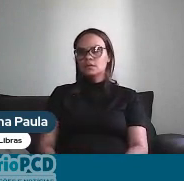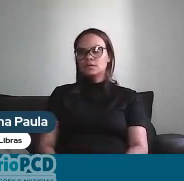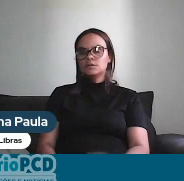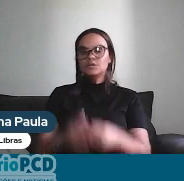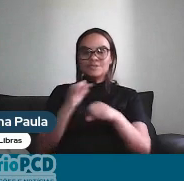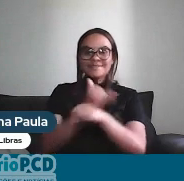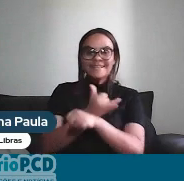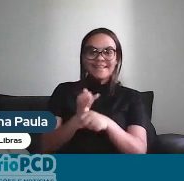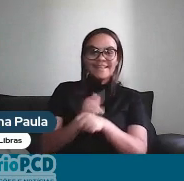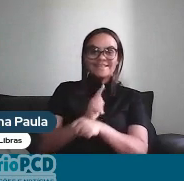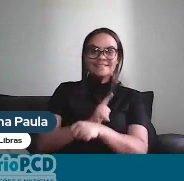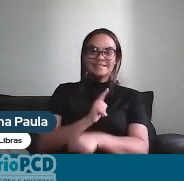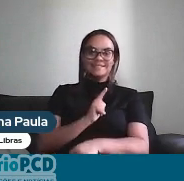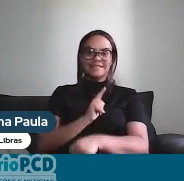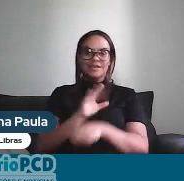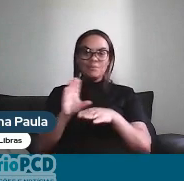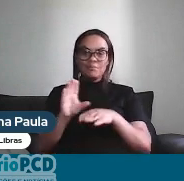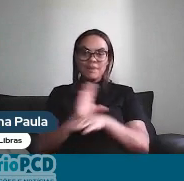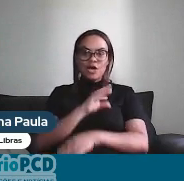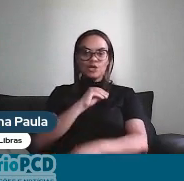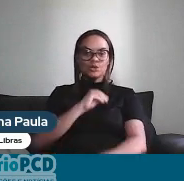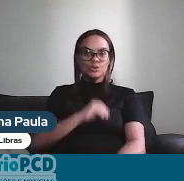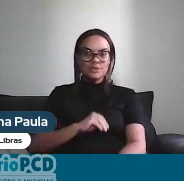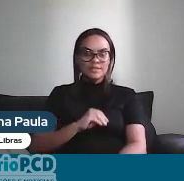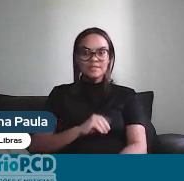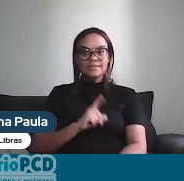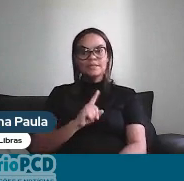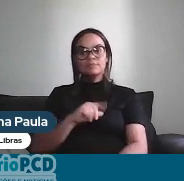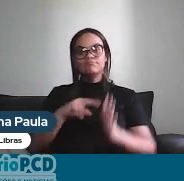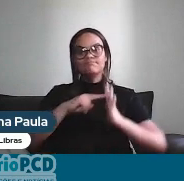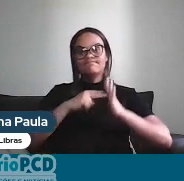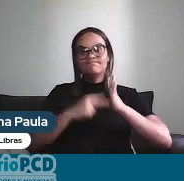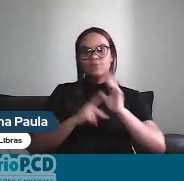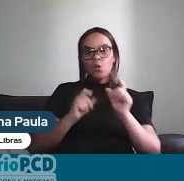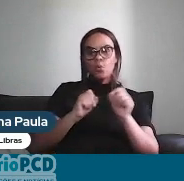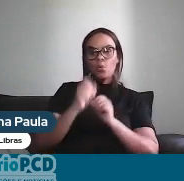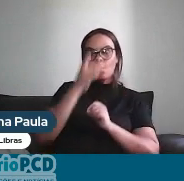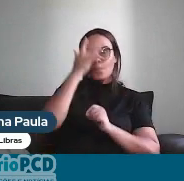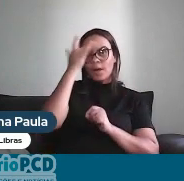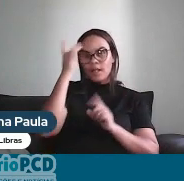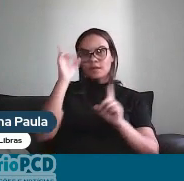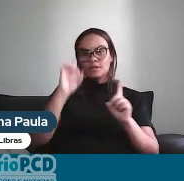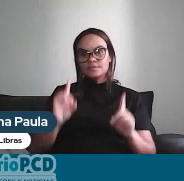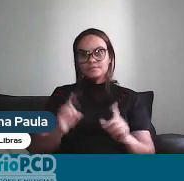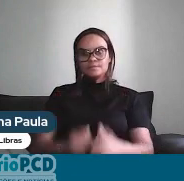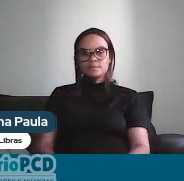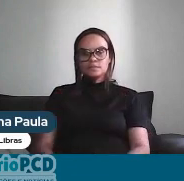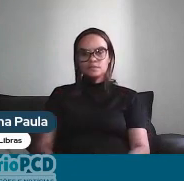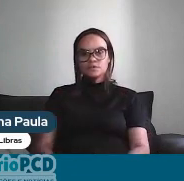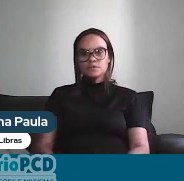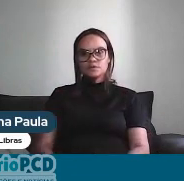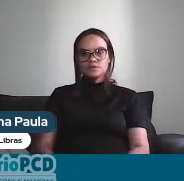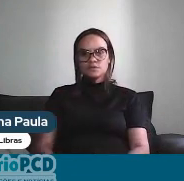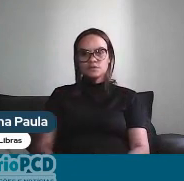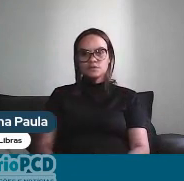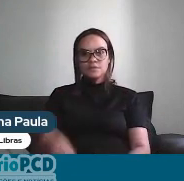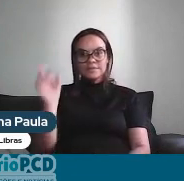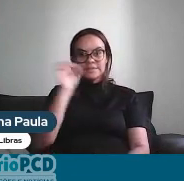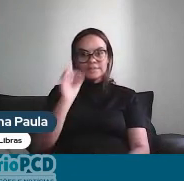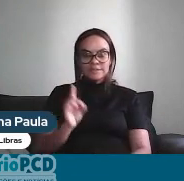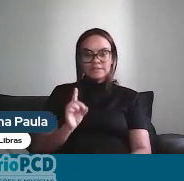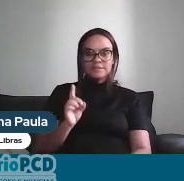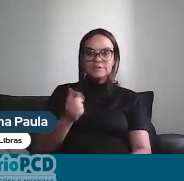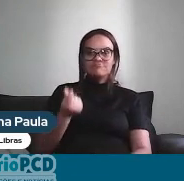recursos financeiros, né? E o que significa isso para a pessoa com deficiência? A deficiência tem um